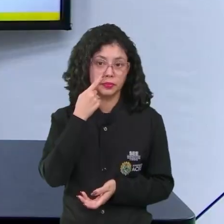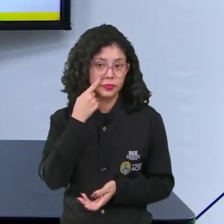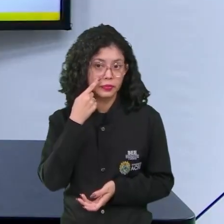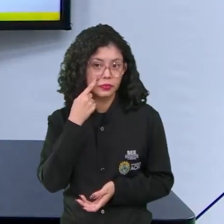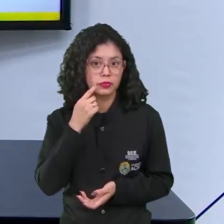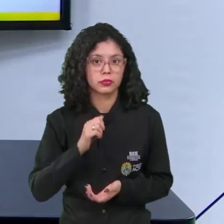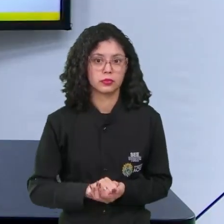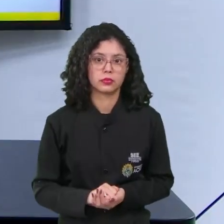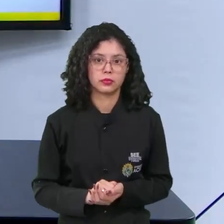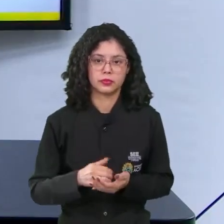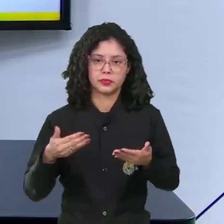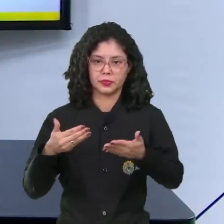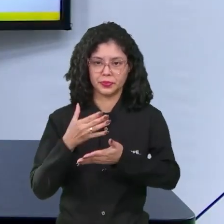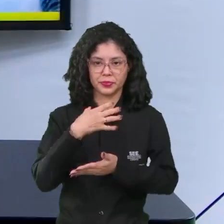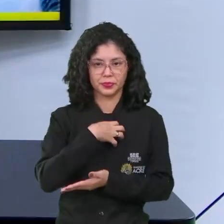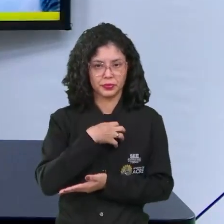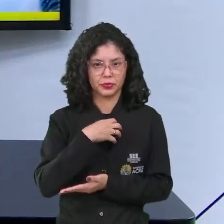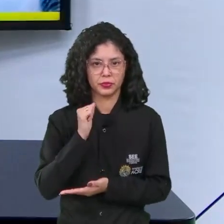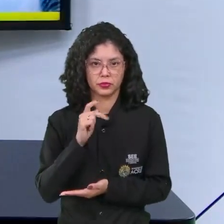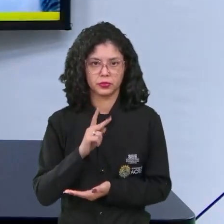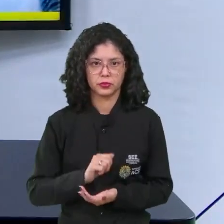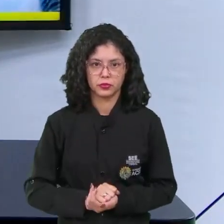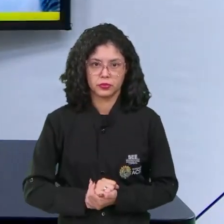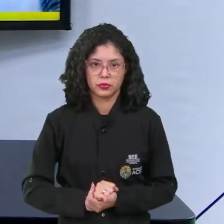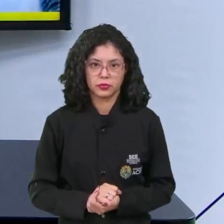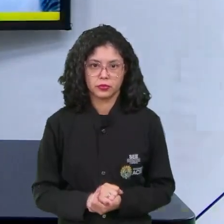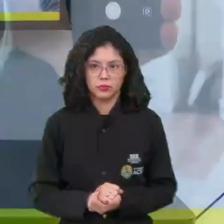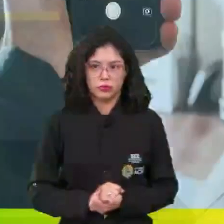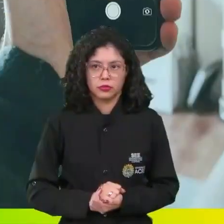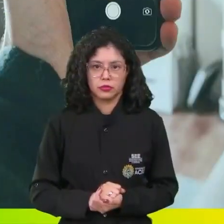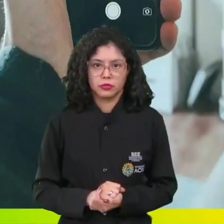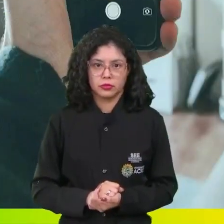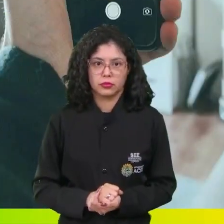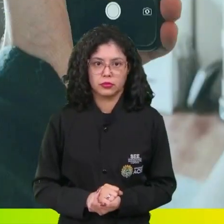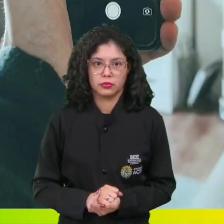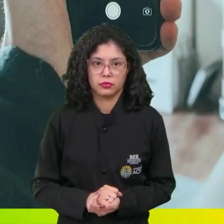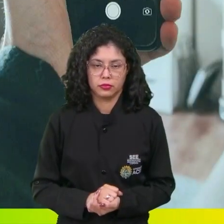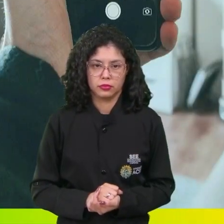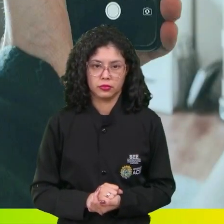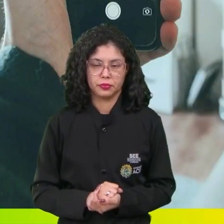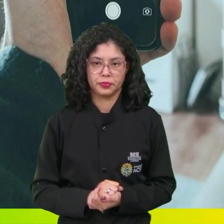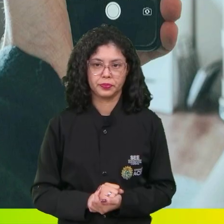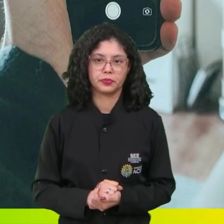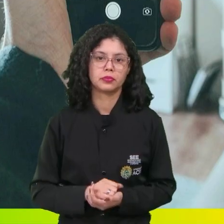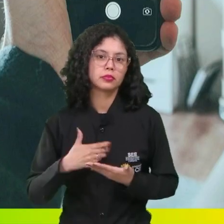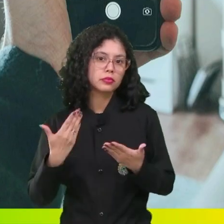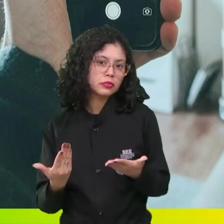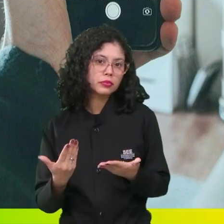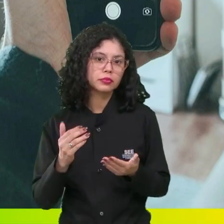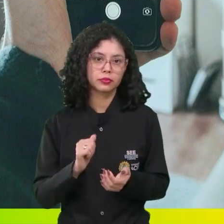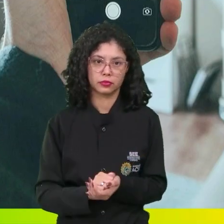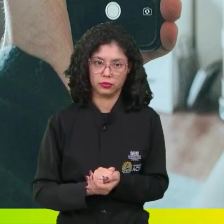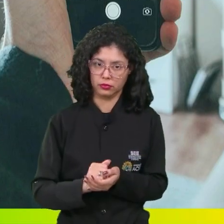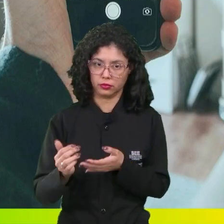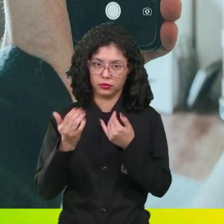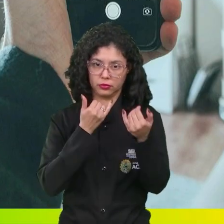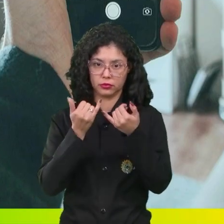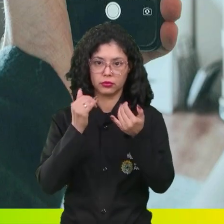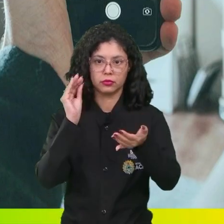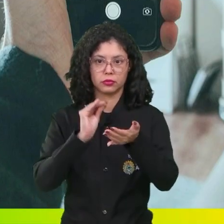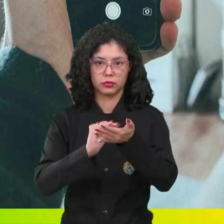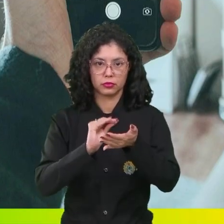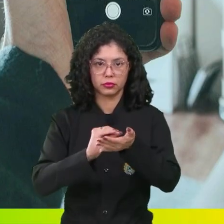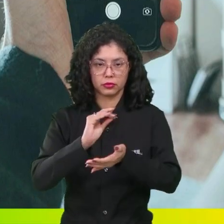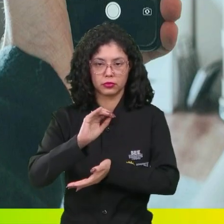me assistindo nesse momento, tá? Eu trouxe aí para vocês a questão da desinformação